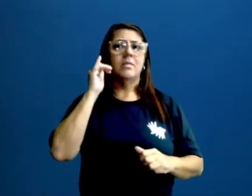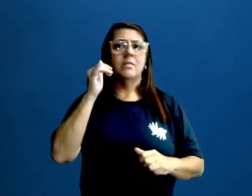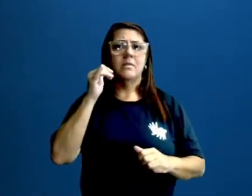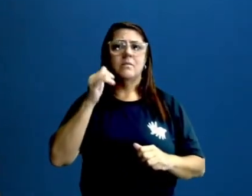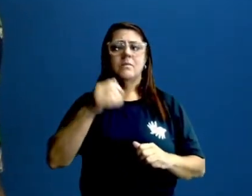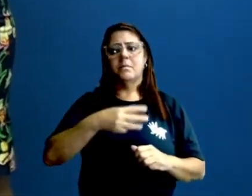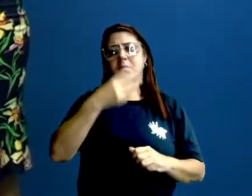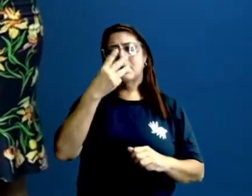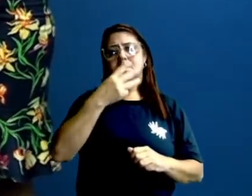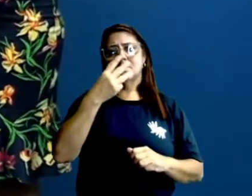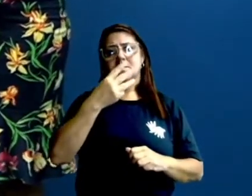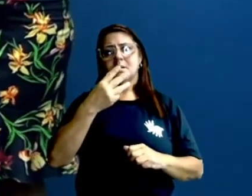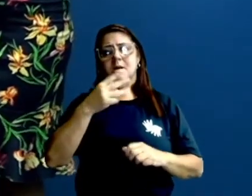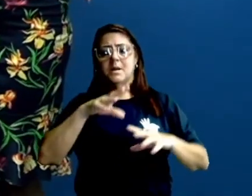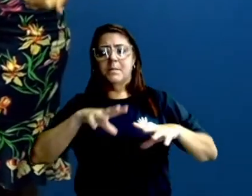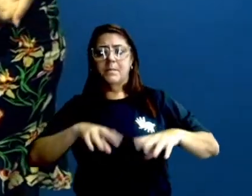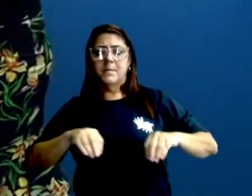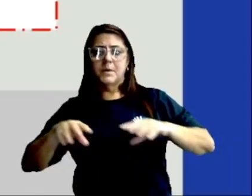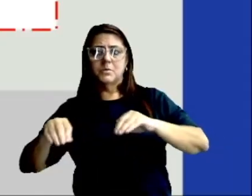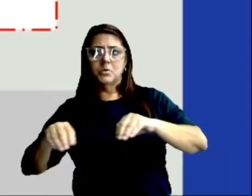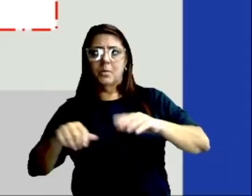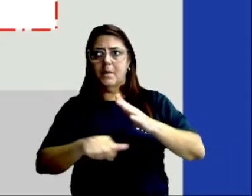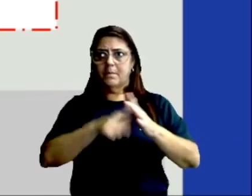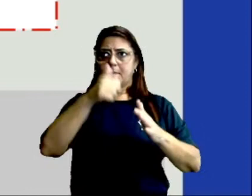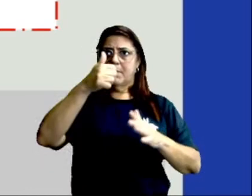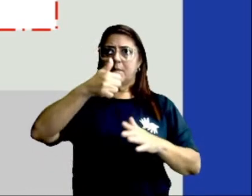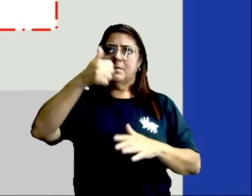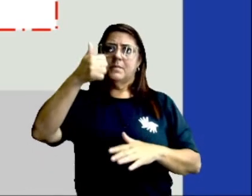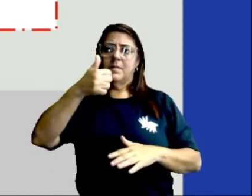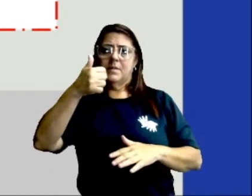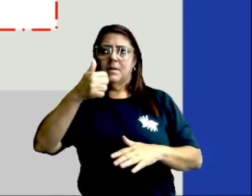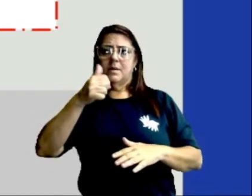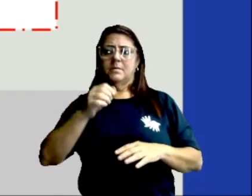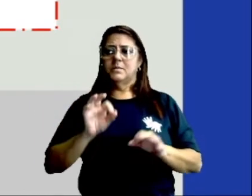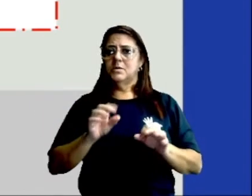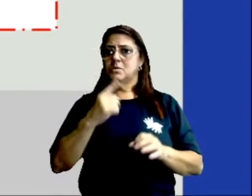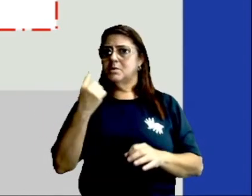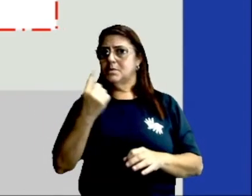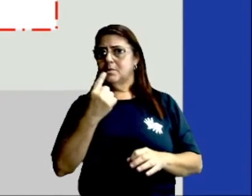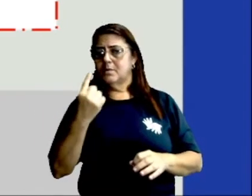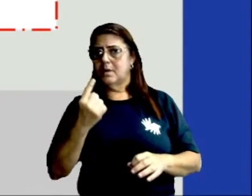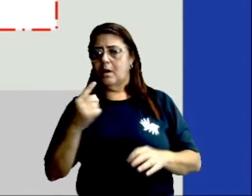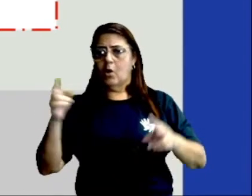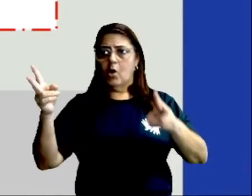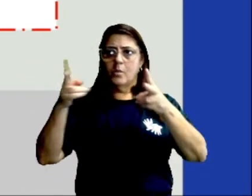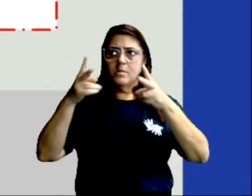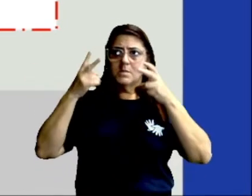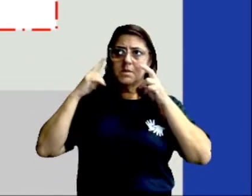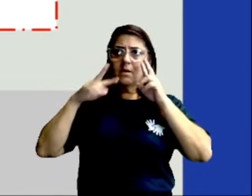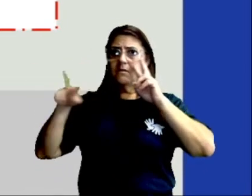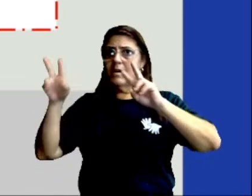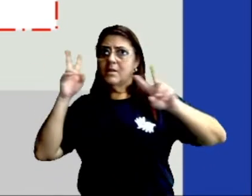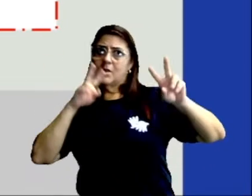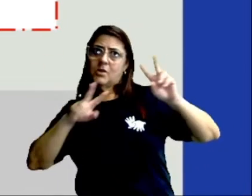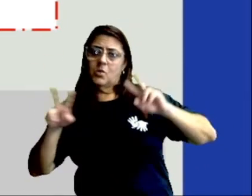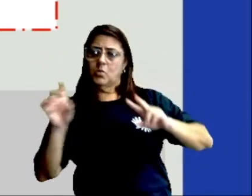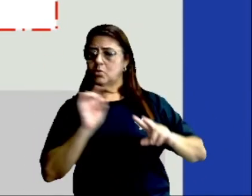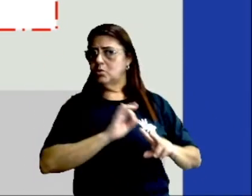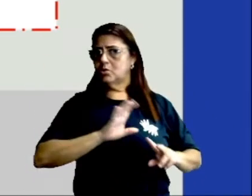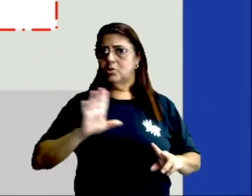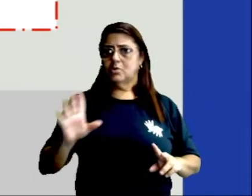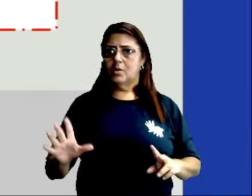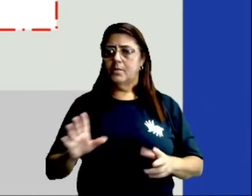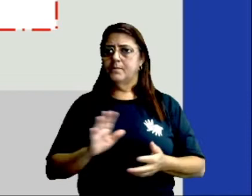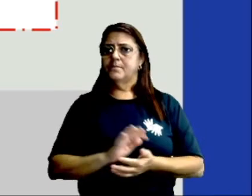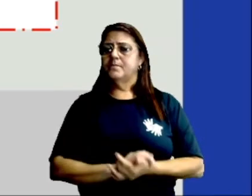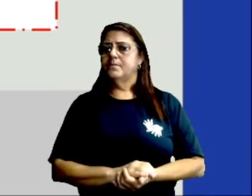terceira pessoa para a primeira. Mas no caso aqui, ele é um narrador observador apenas. Vamos ver outra fala